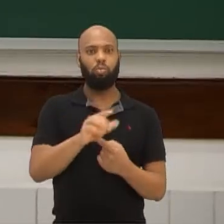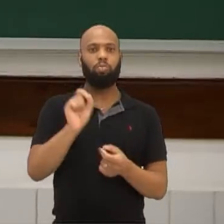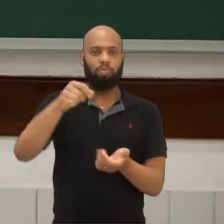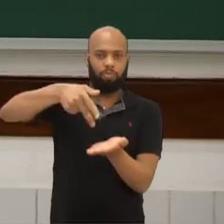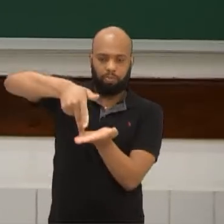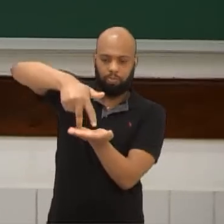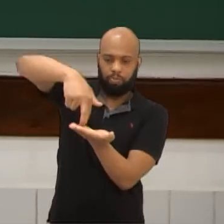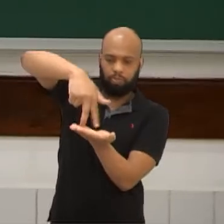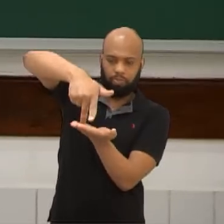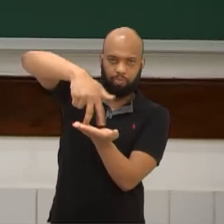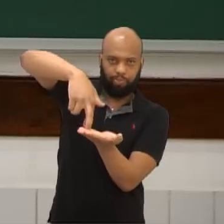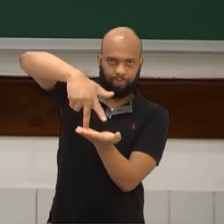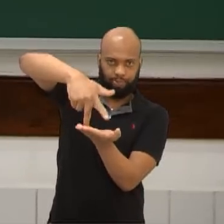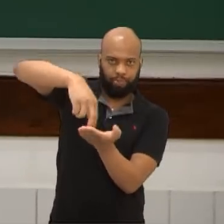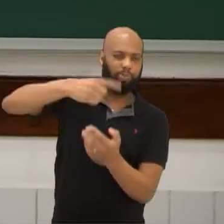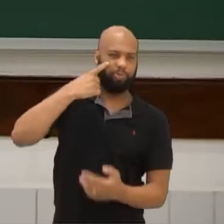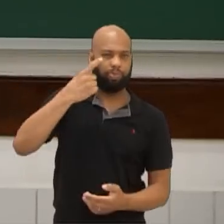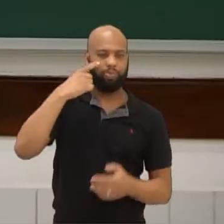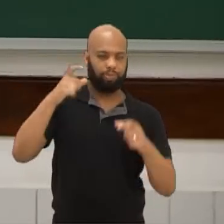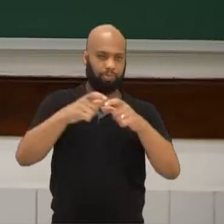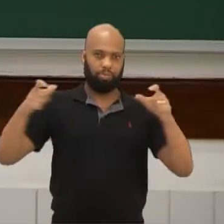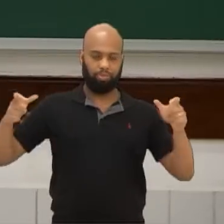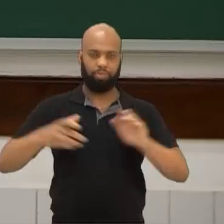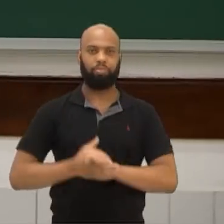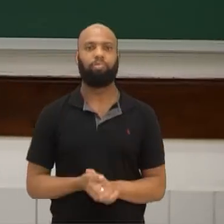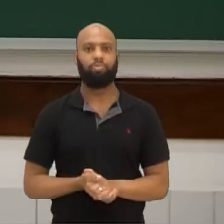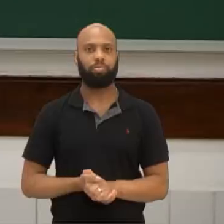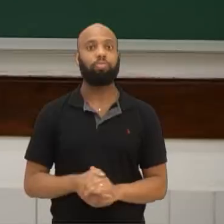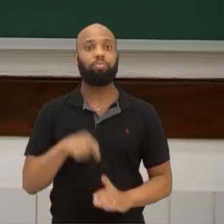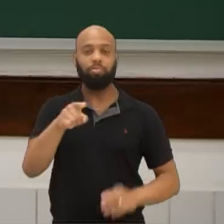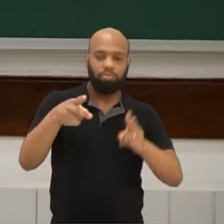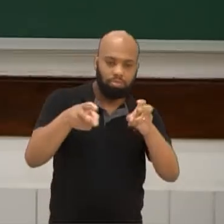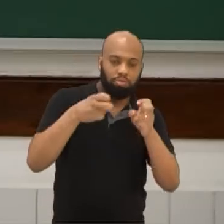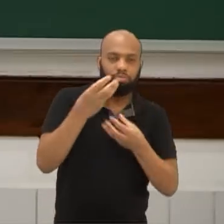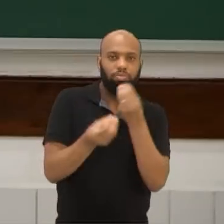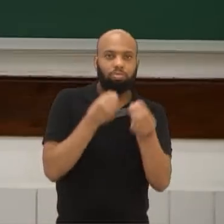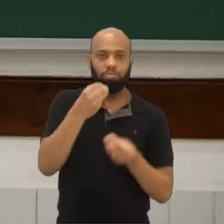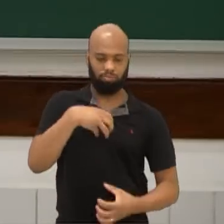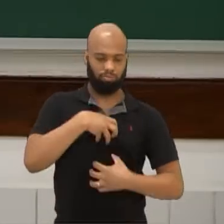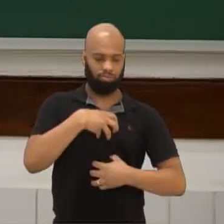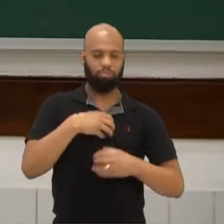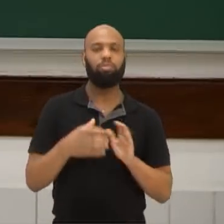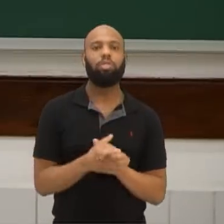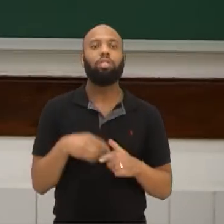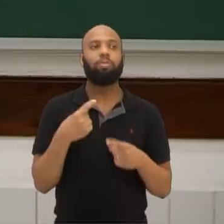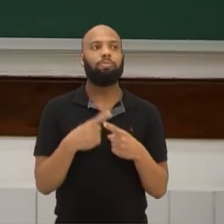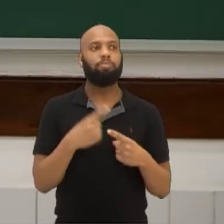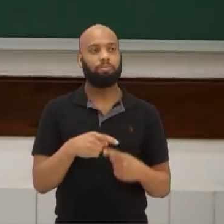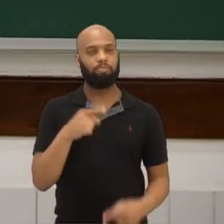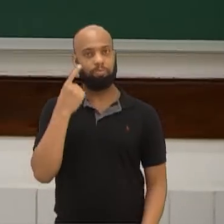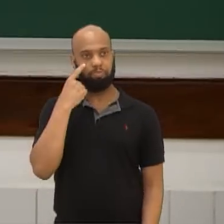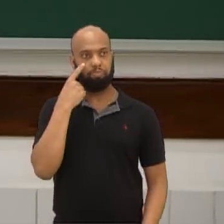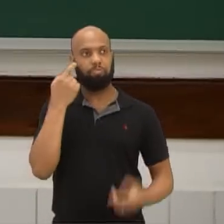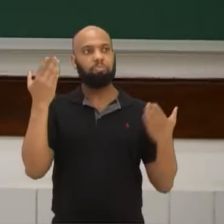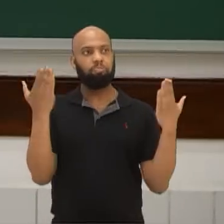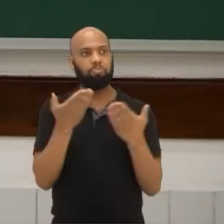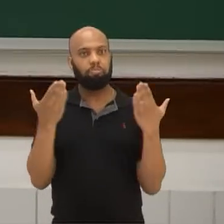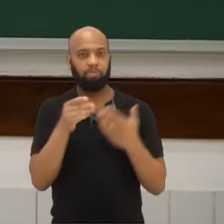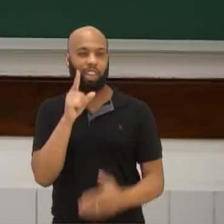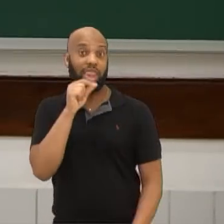um compasso maior, um gigante, certo? Para vocês observarem como que isso ficou. Imaginem que aqui nesse compasso da professora, aqui